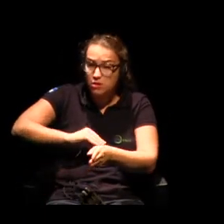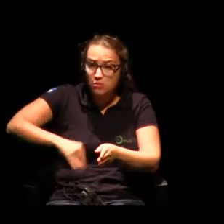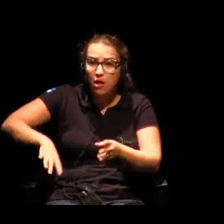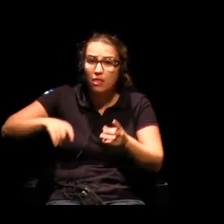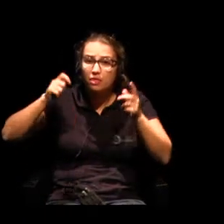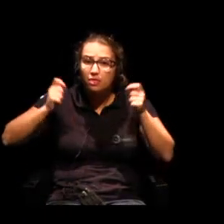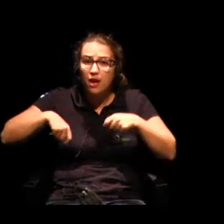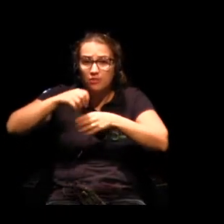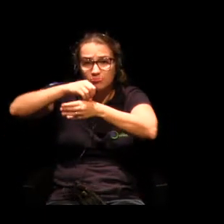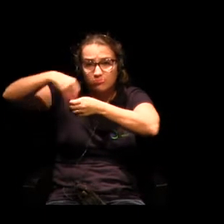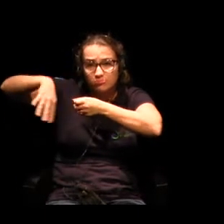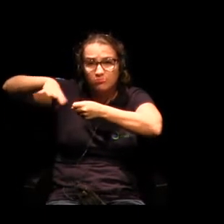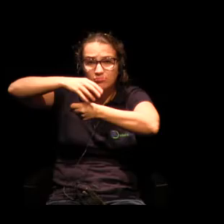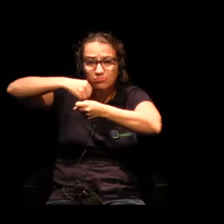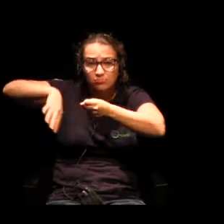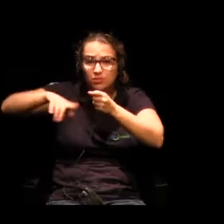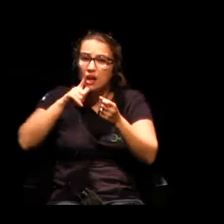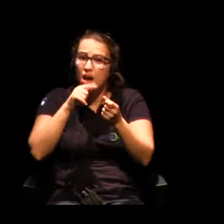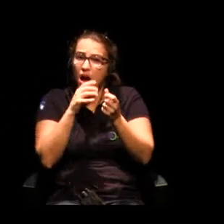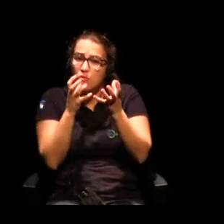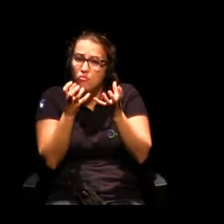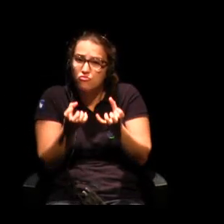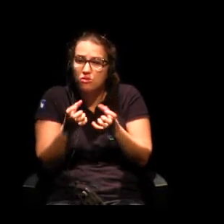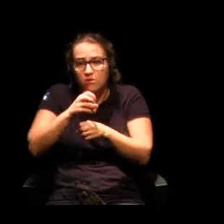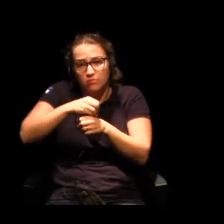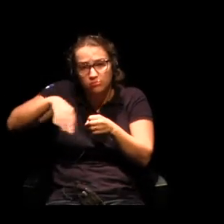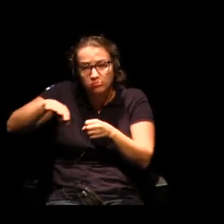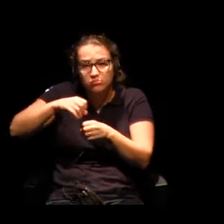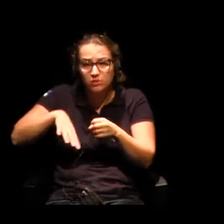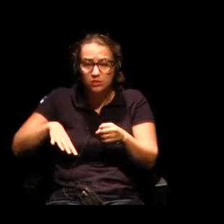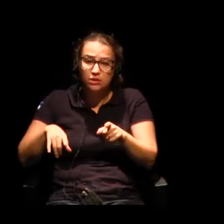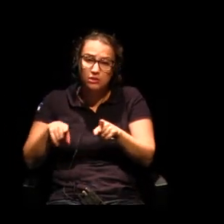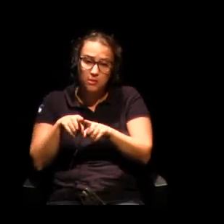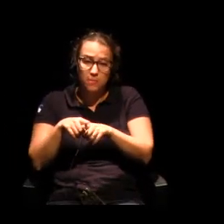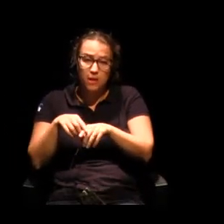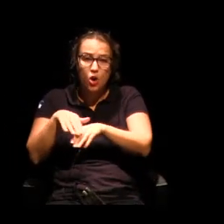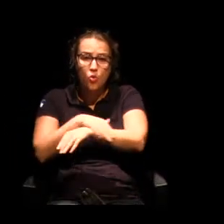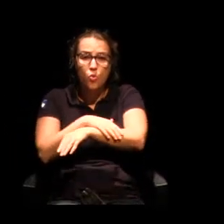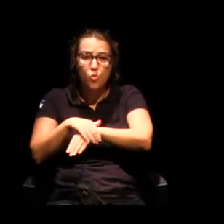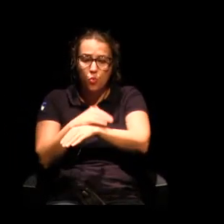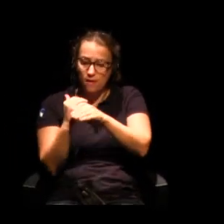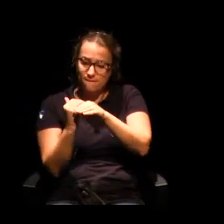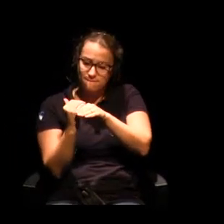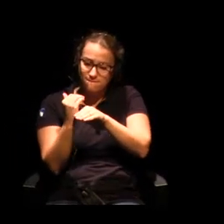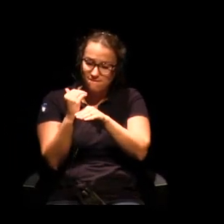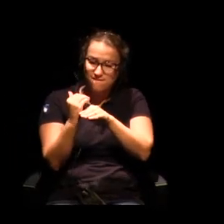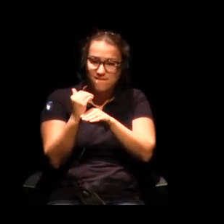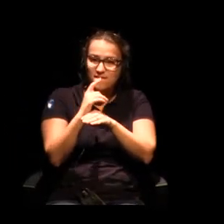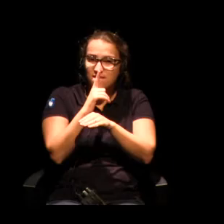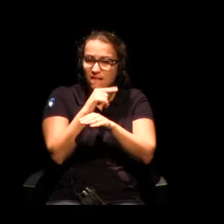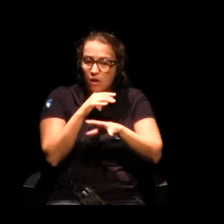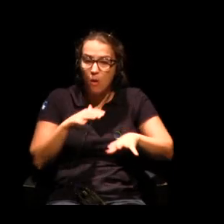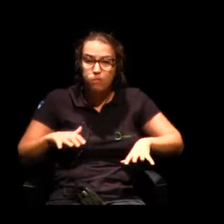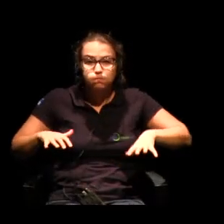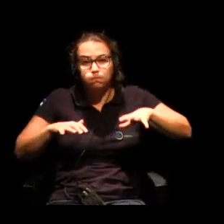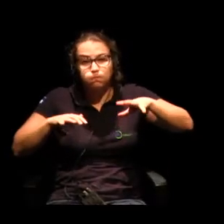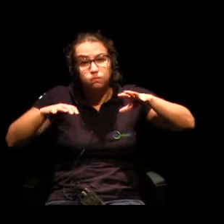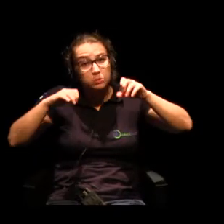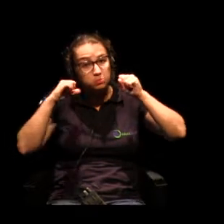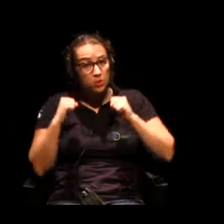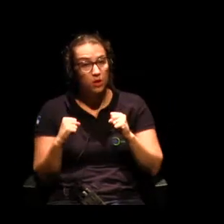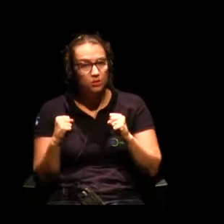que pode escoar toda essa água. Depois criamos essas ruas de nível 2 que podem